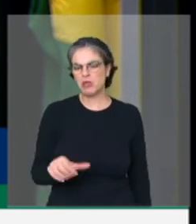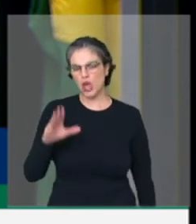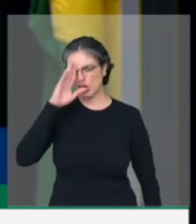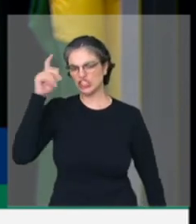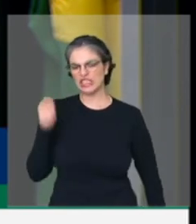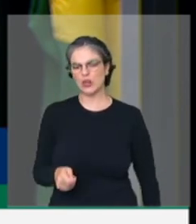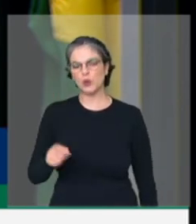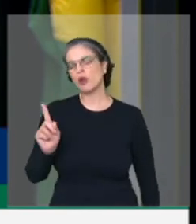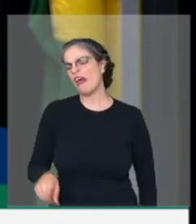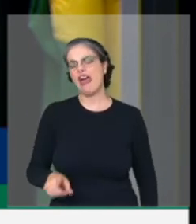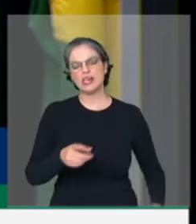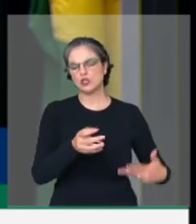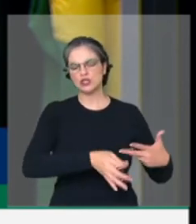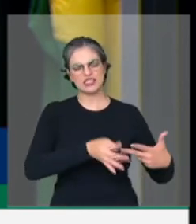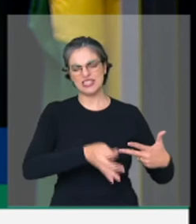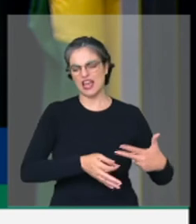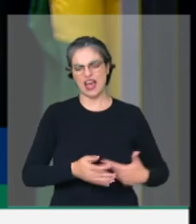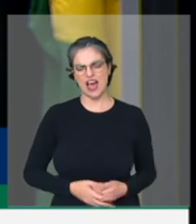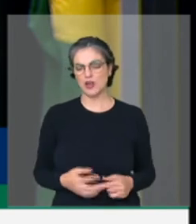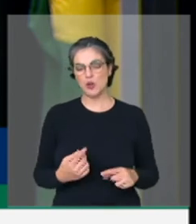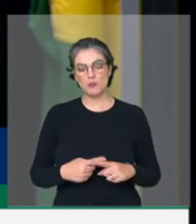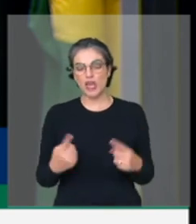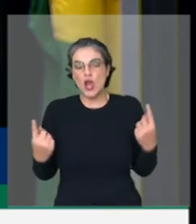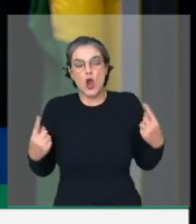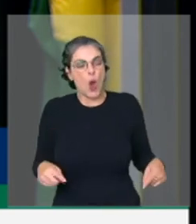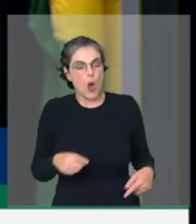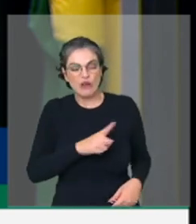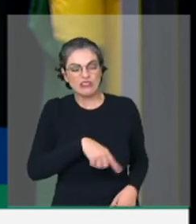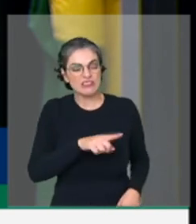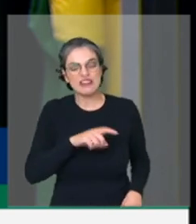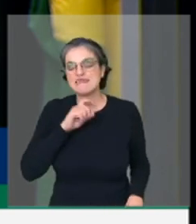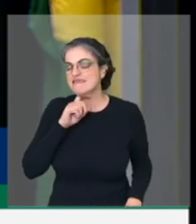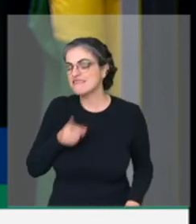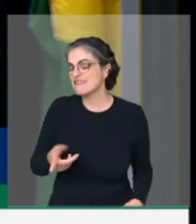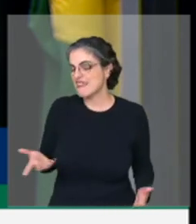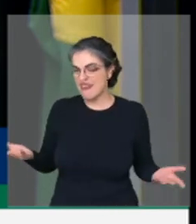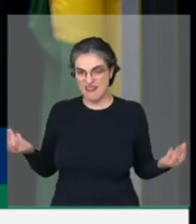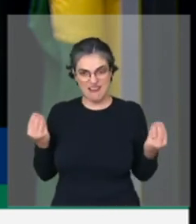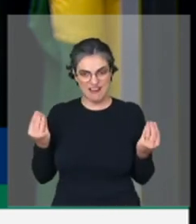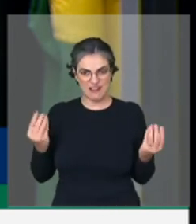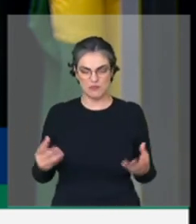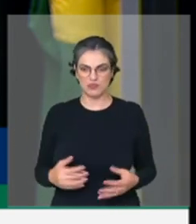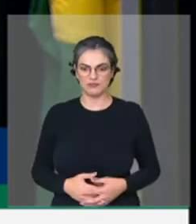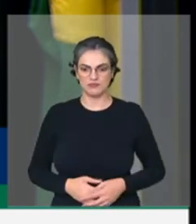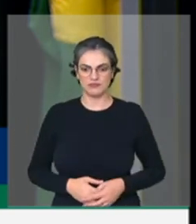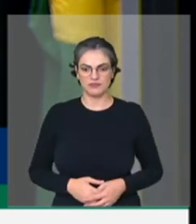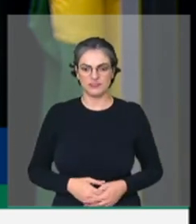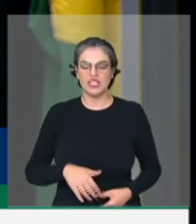do judiciário, pois contra ela não há quem recorrer. E